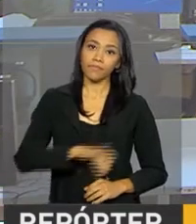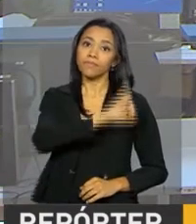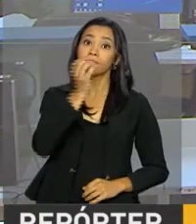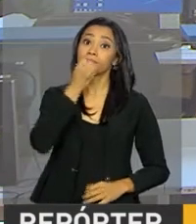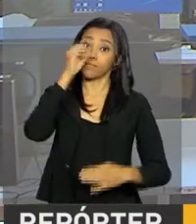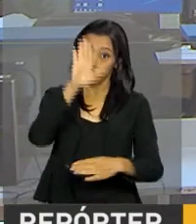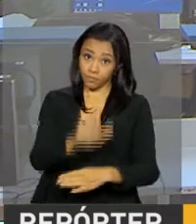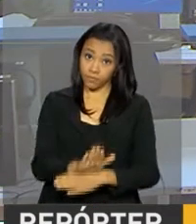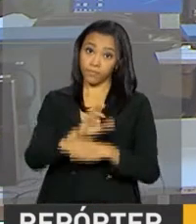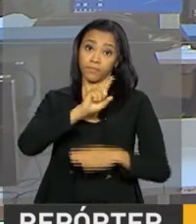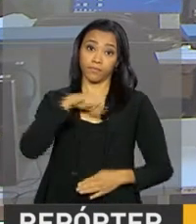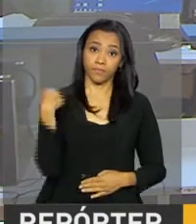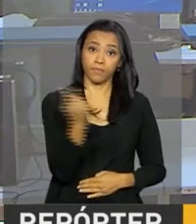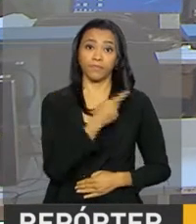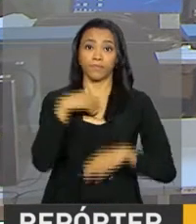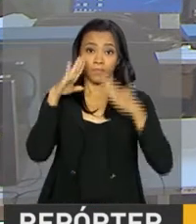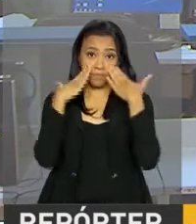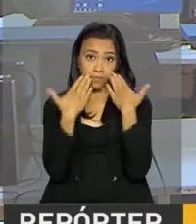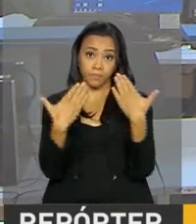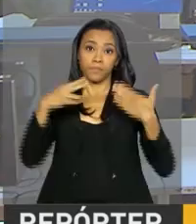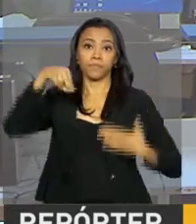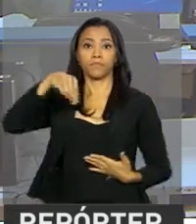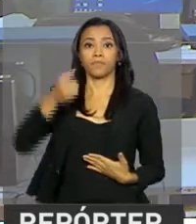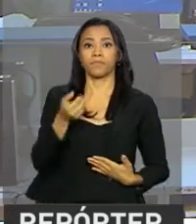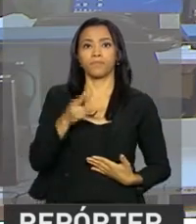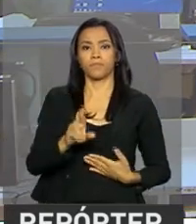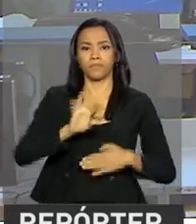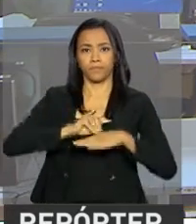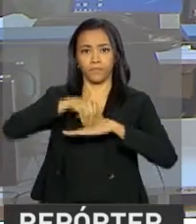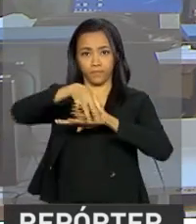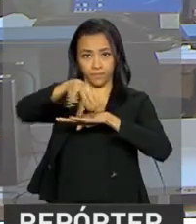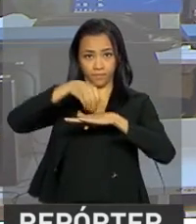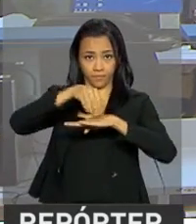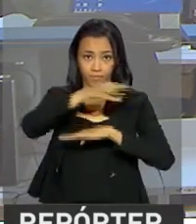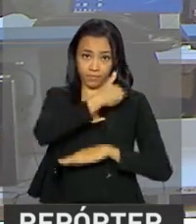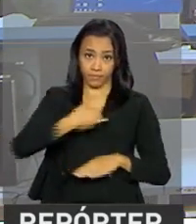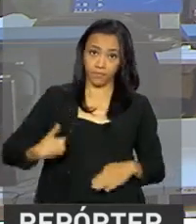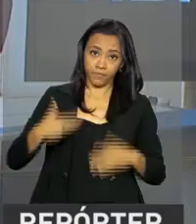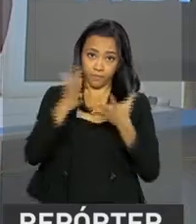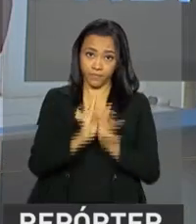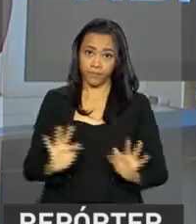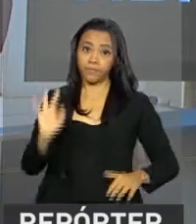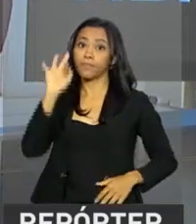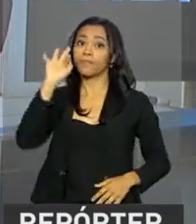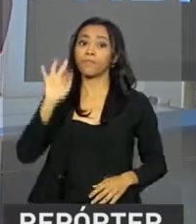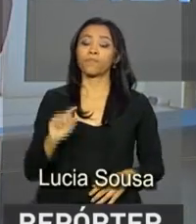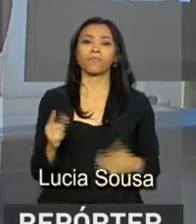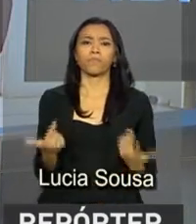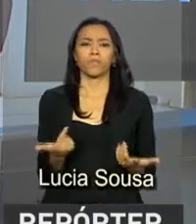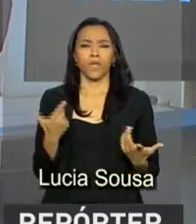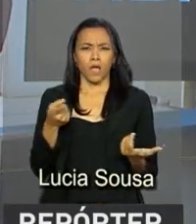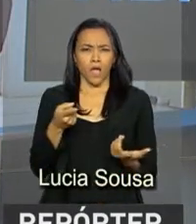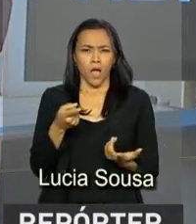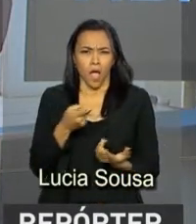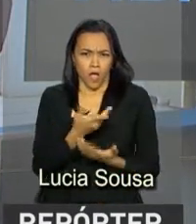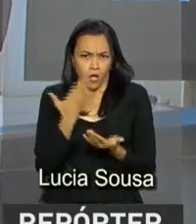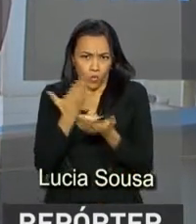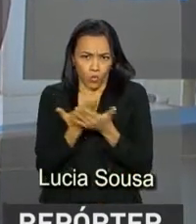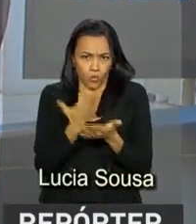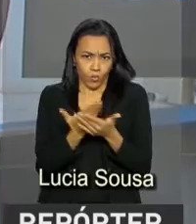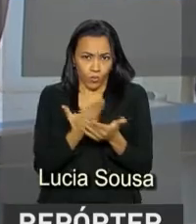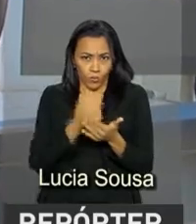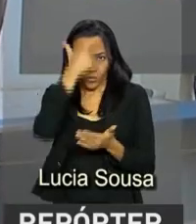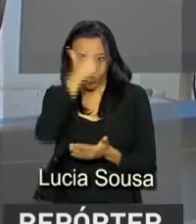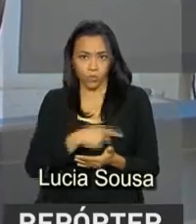Olá, boa tarde. O repórter NBR está de volta com as notícias do governo federal. O nível de escolaridade dos pais tem influência